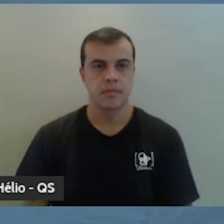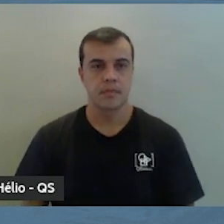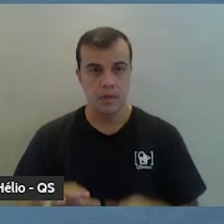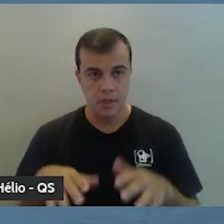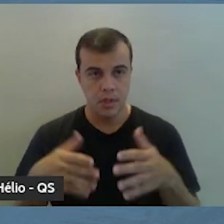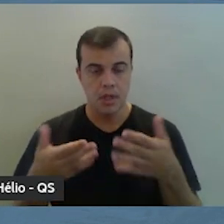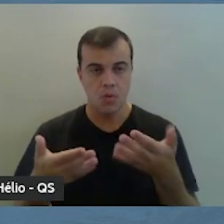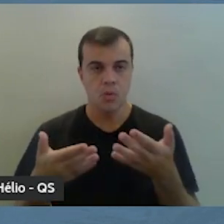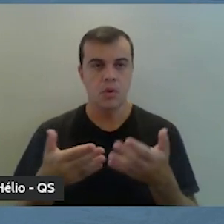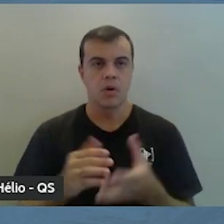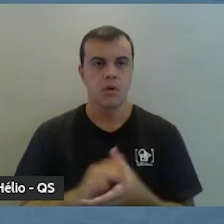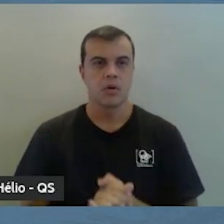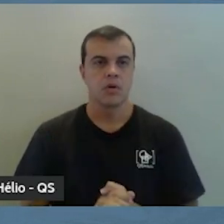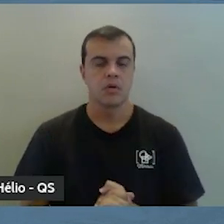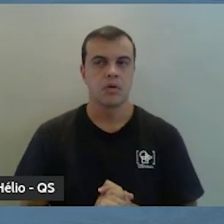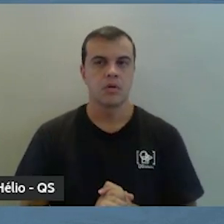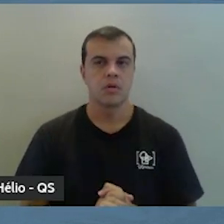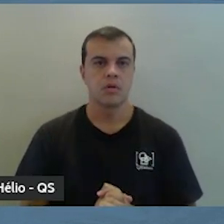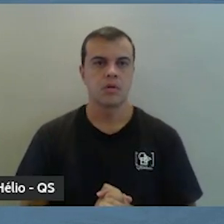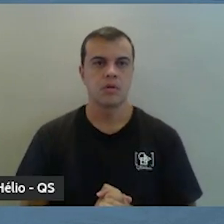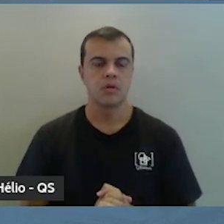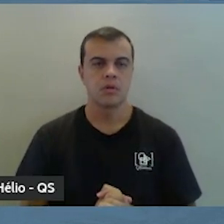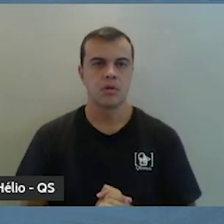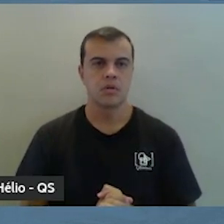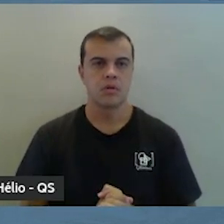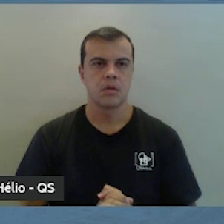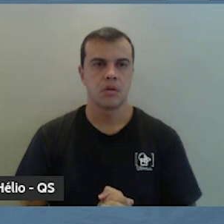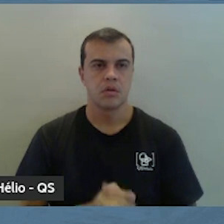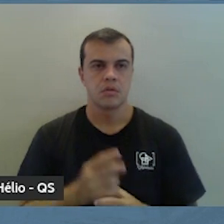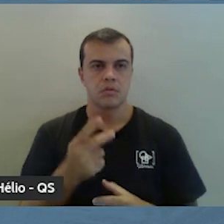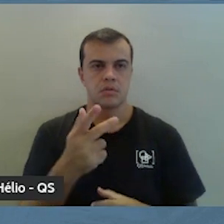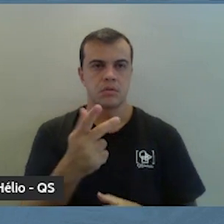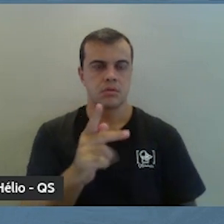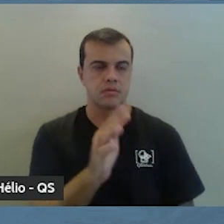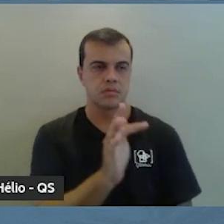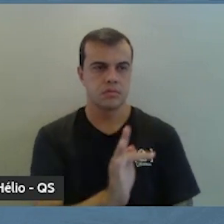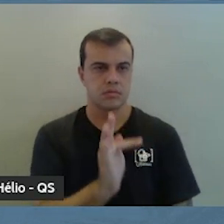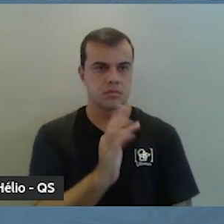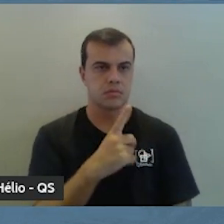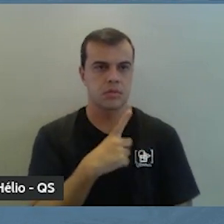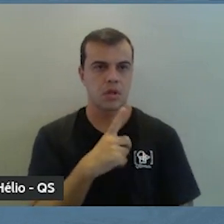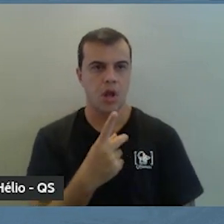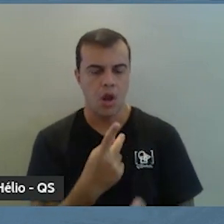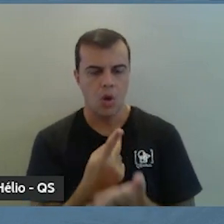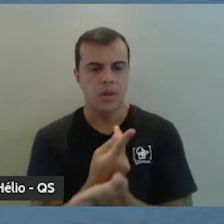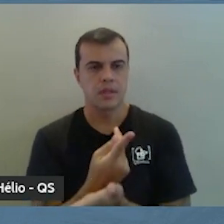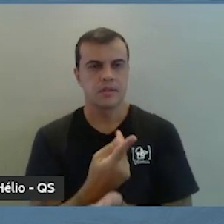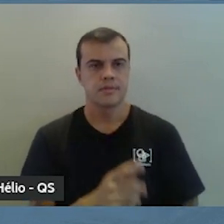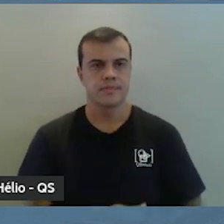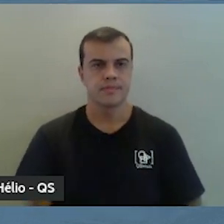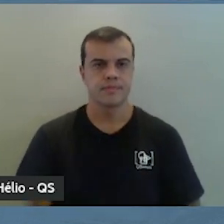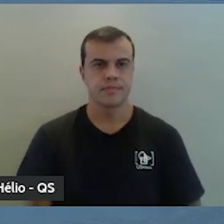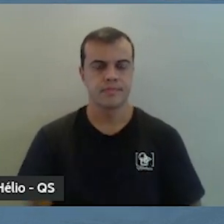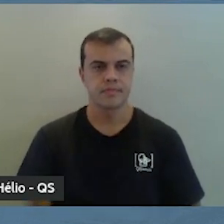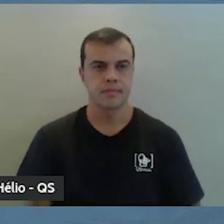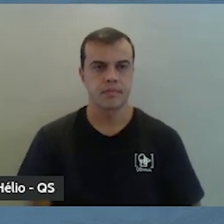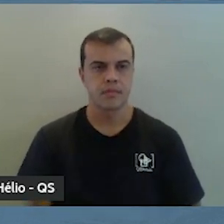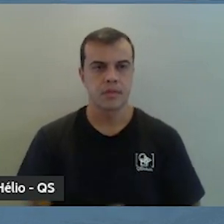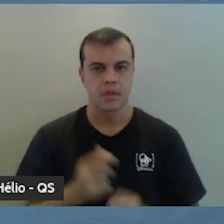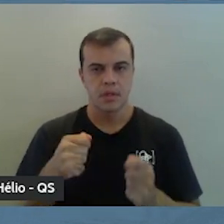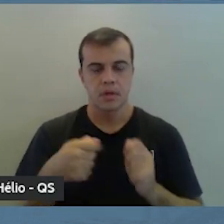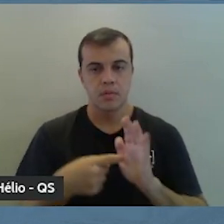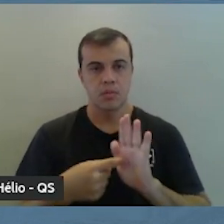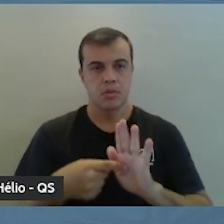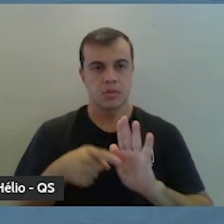então, quando essa academia acontece, ela vai